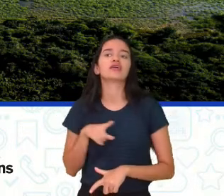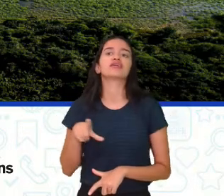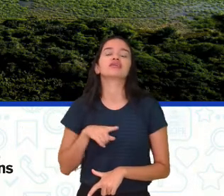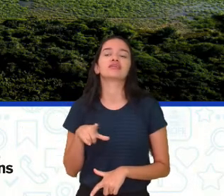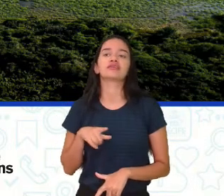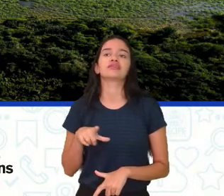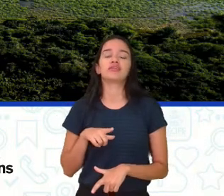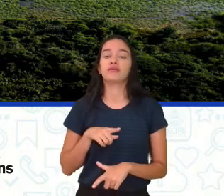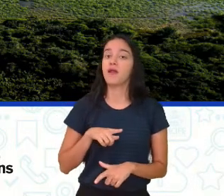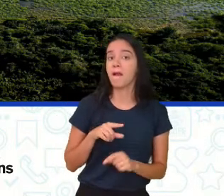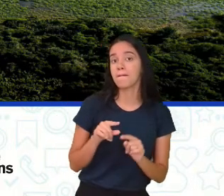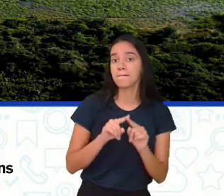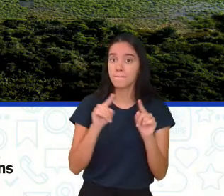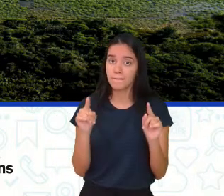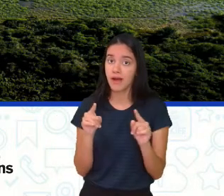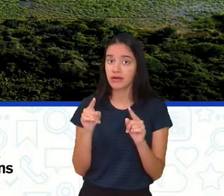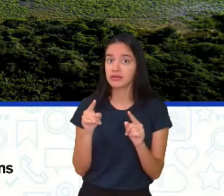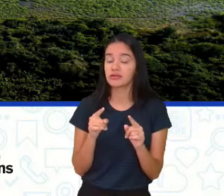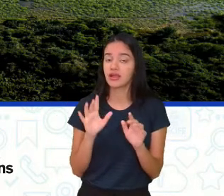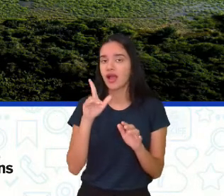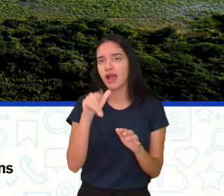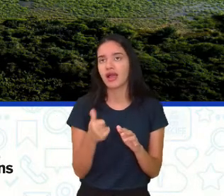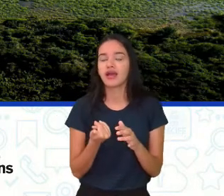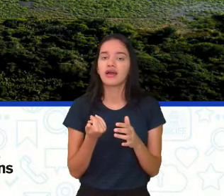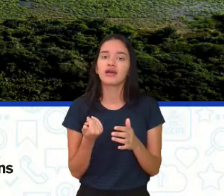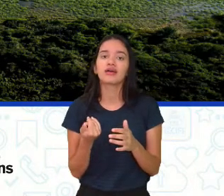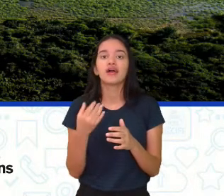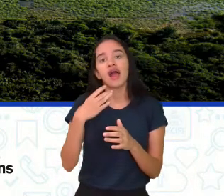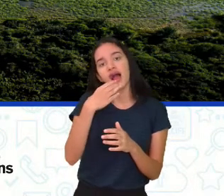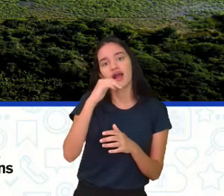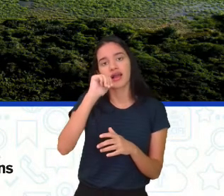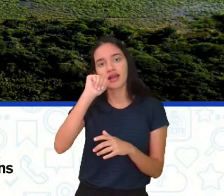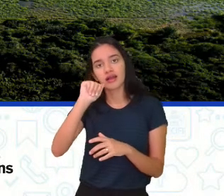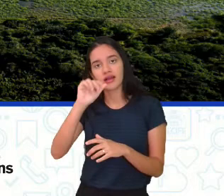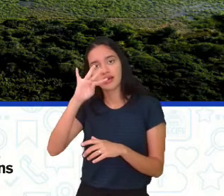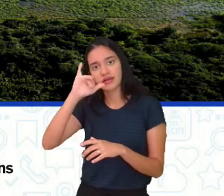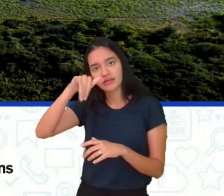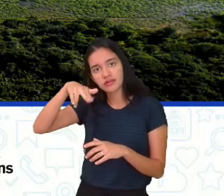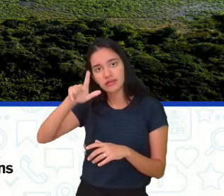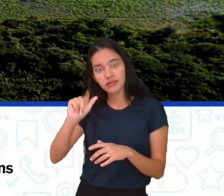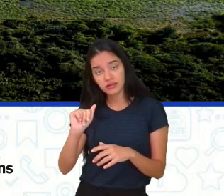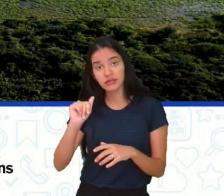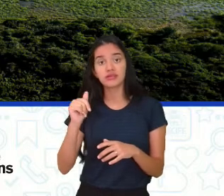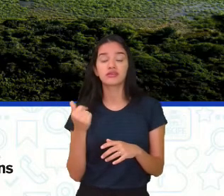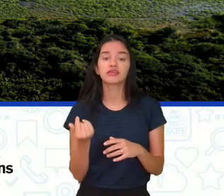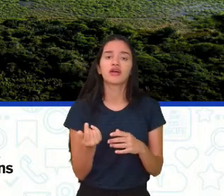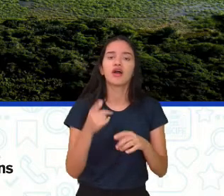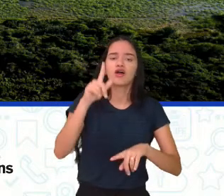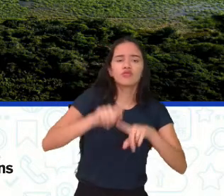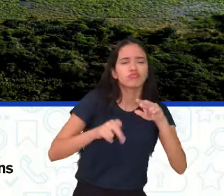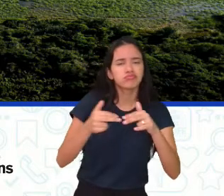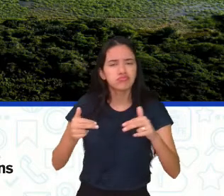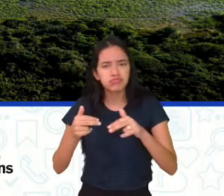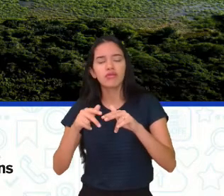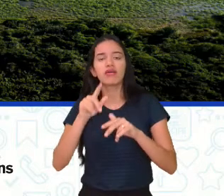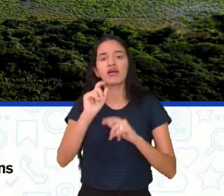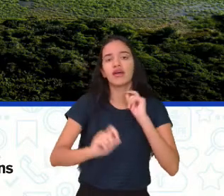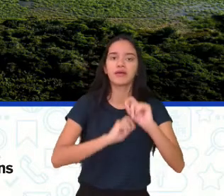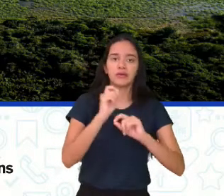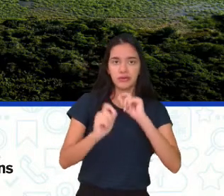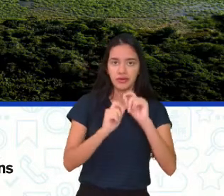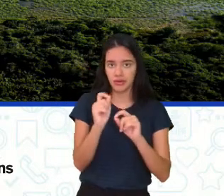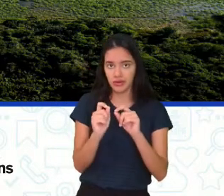semiárido, mas em relação à caatinga, a composição do bioma, ele é endêmico